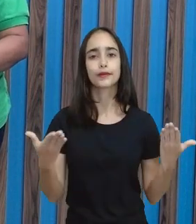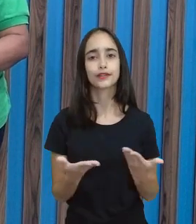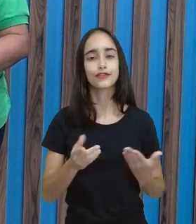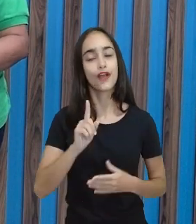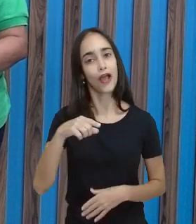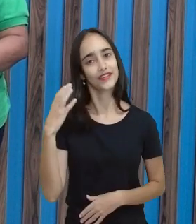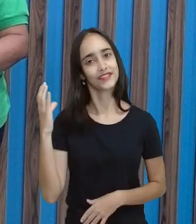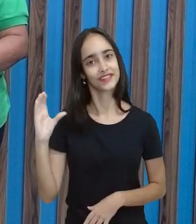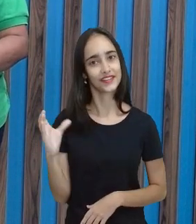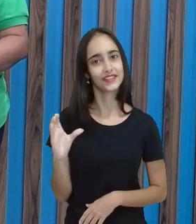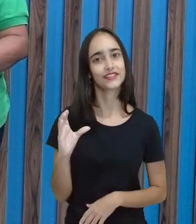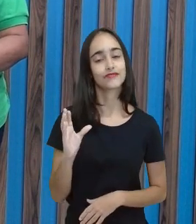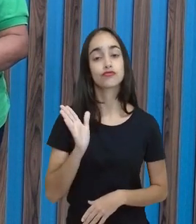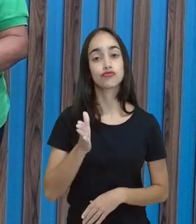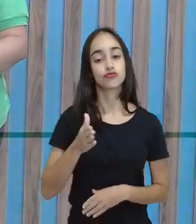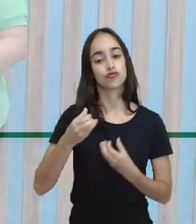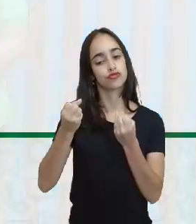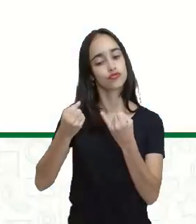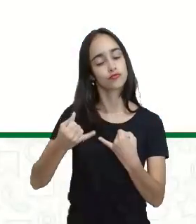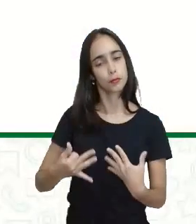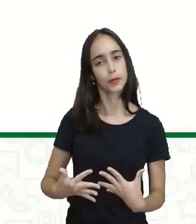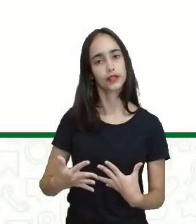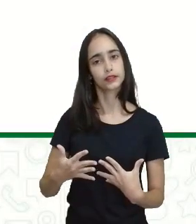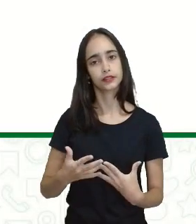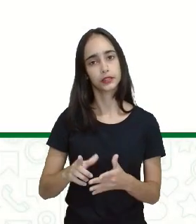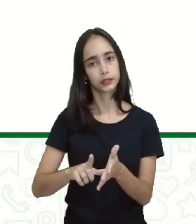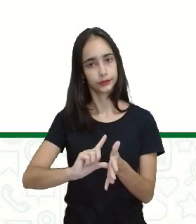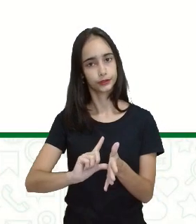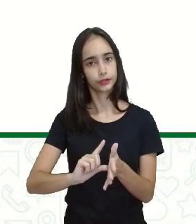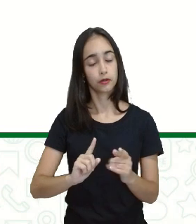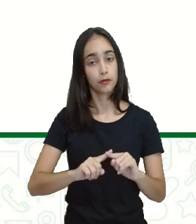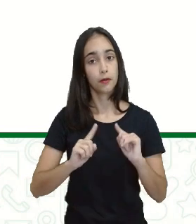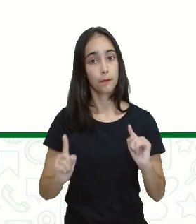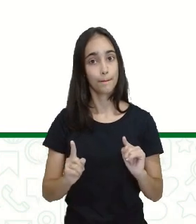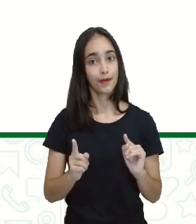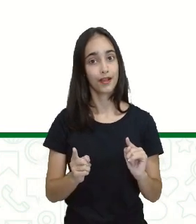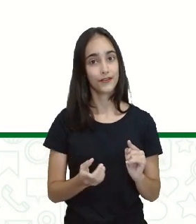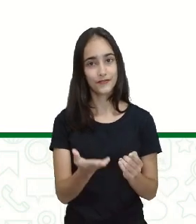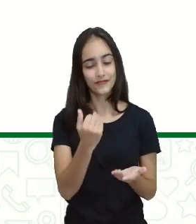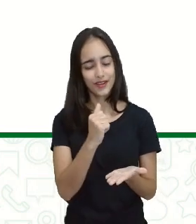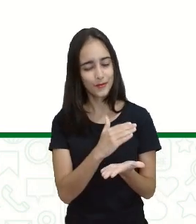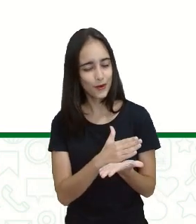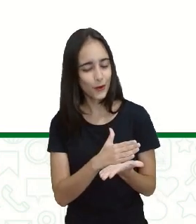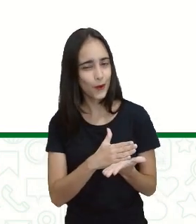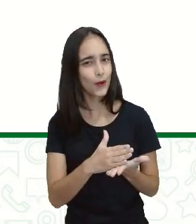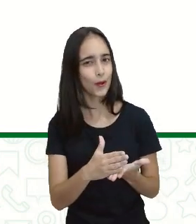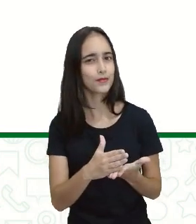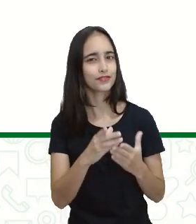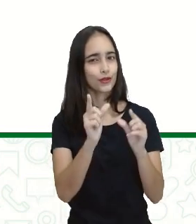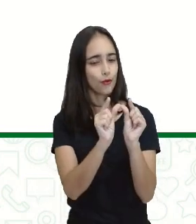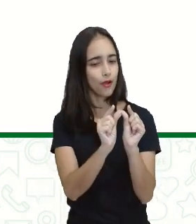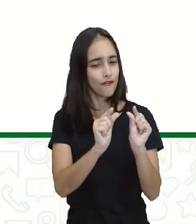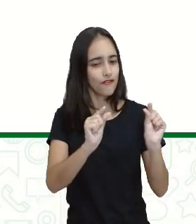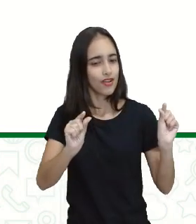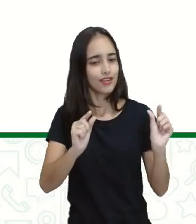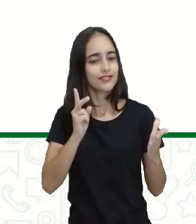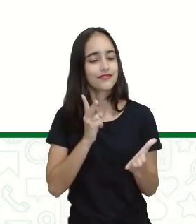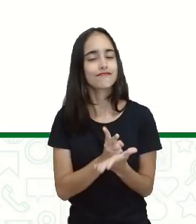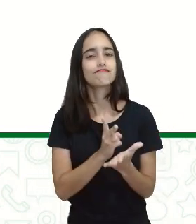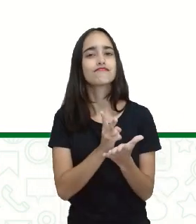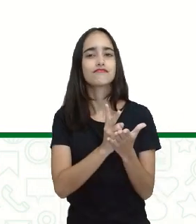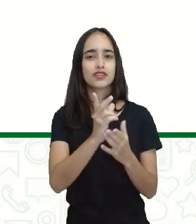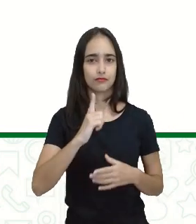ciências, como eu já falei para vocês, é o componente curricular ciências. Mas a gente vai iniciar, como sempre, com aquela frase que eu sempre trago para a